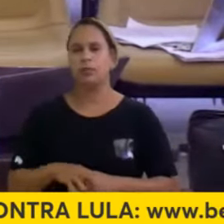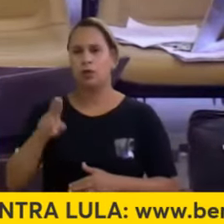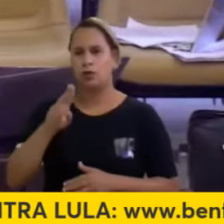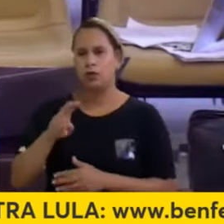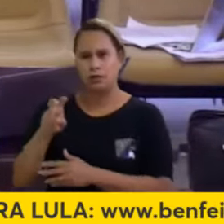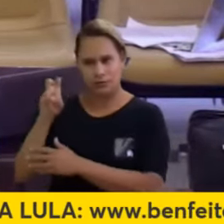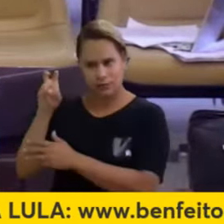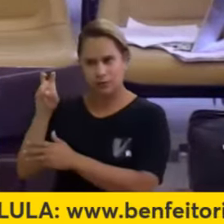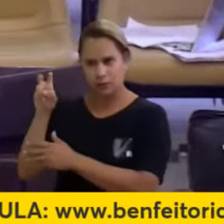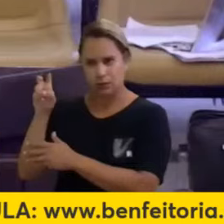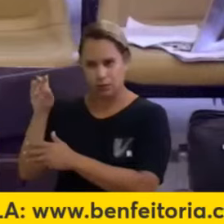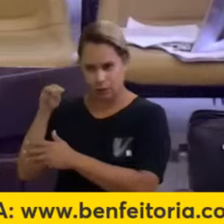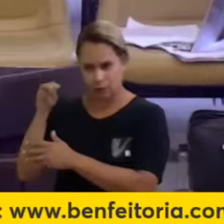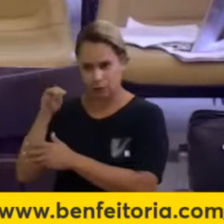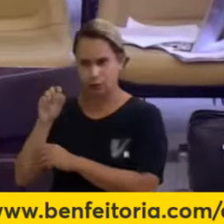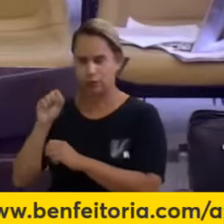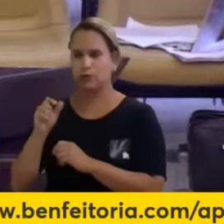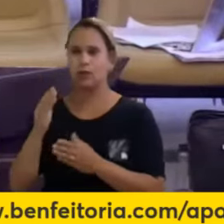conclui